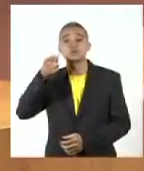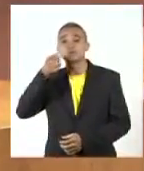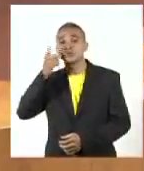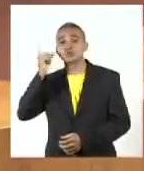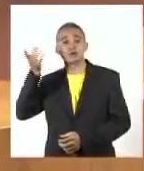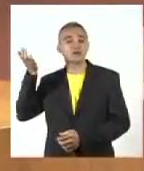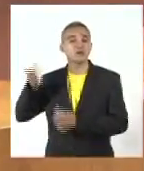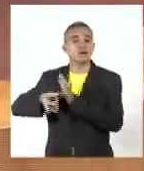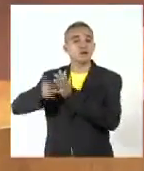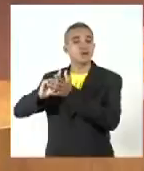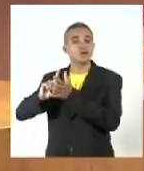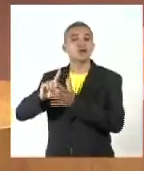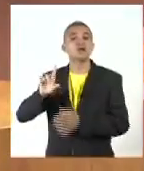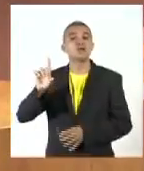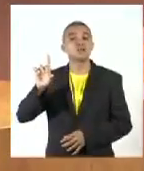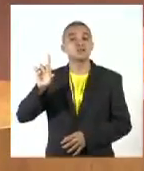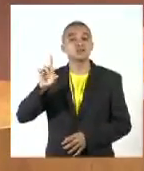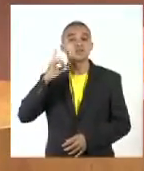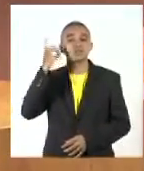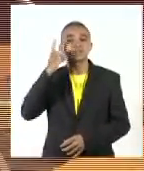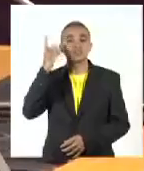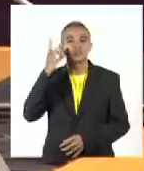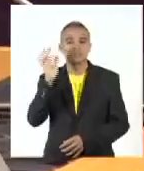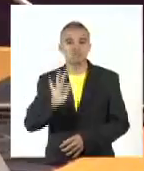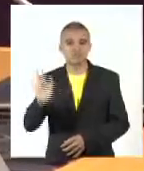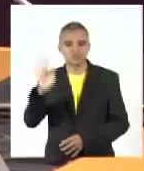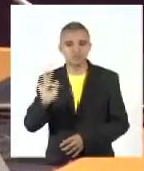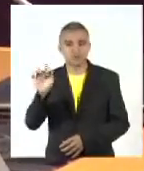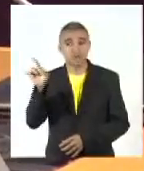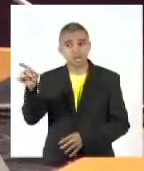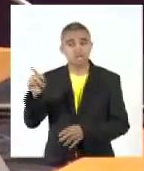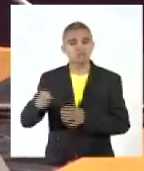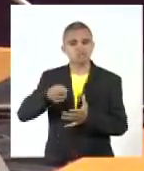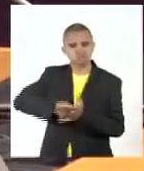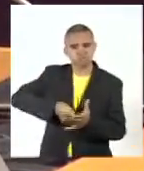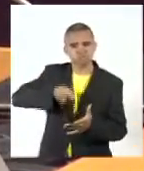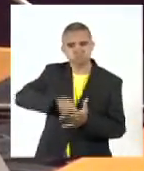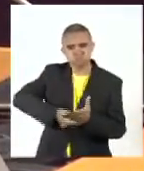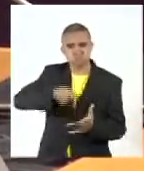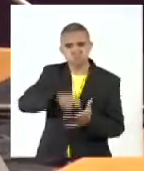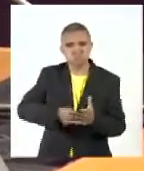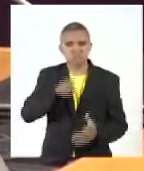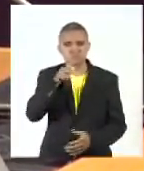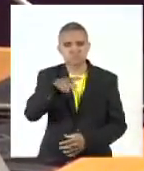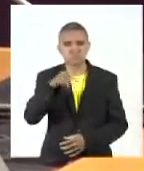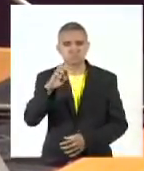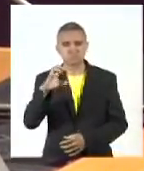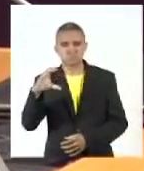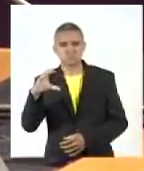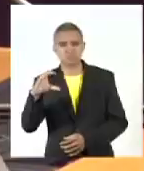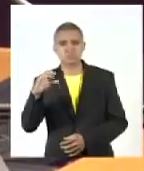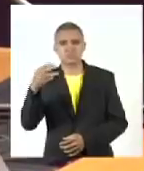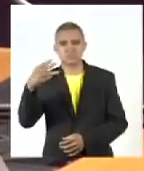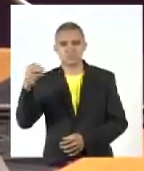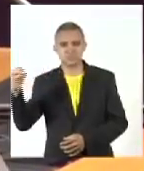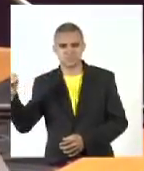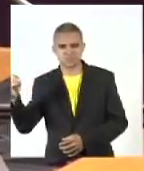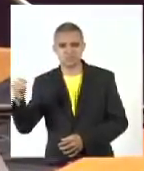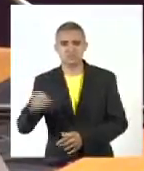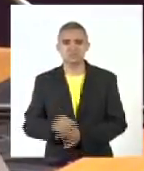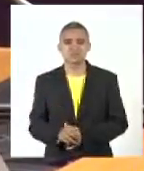militava e brigava pela PEC 300 dos policiais militares. E eu até falei isso para o líder do governo, e o líder do